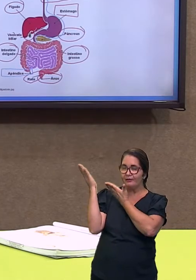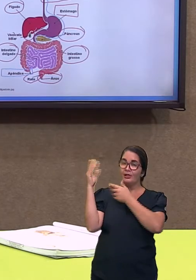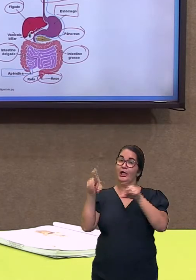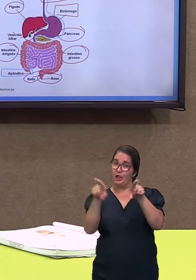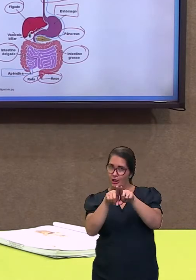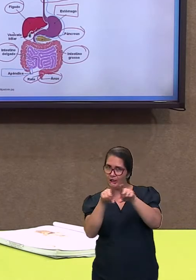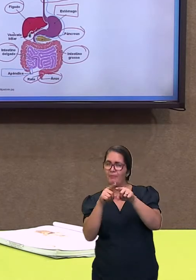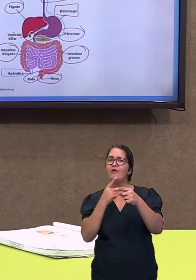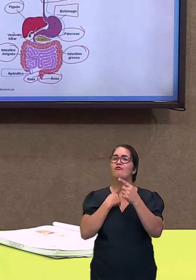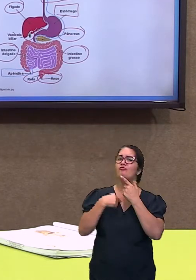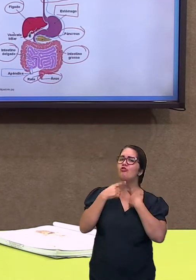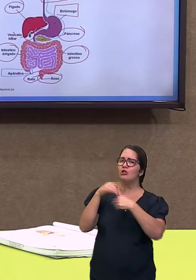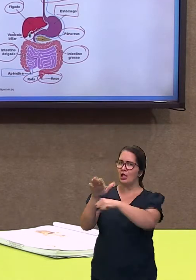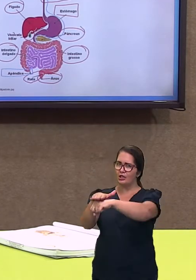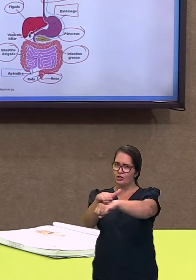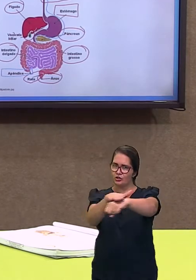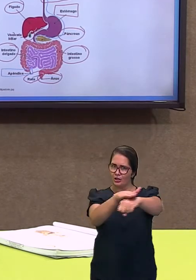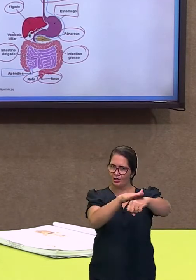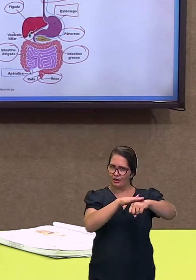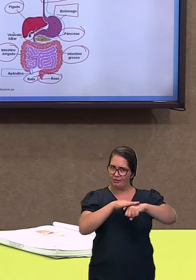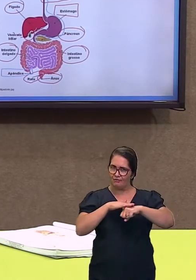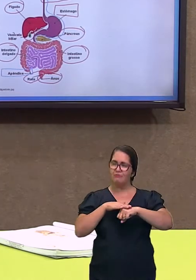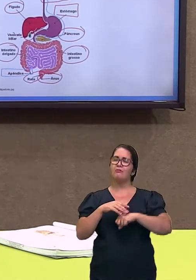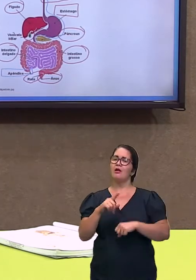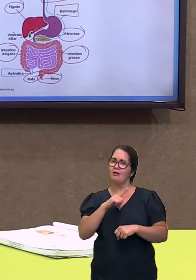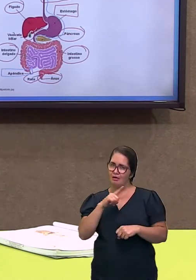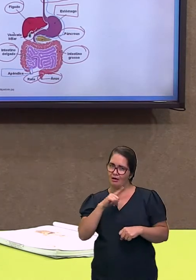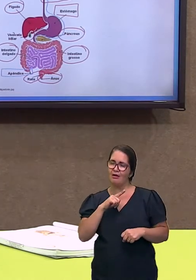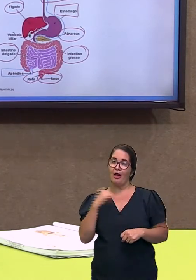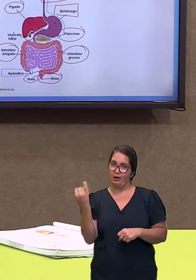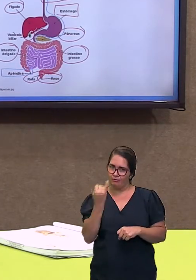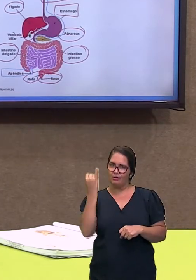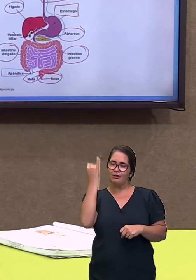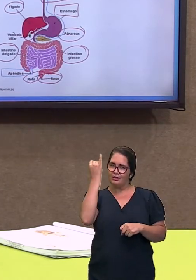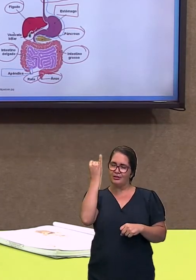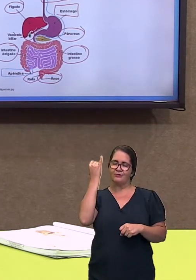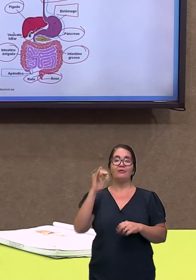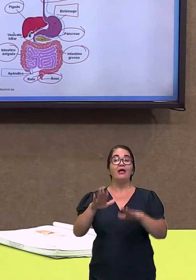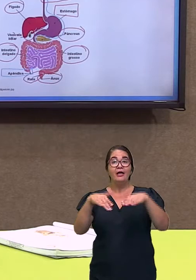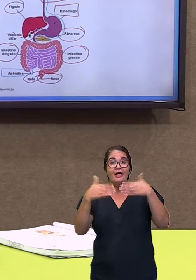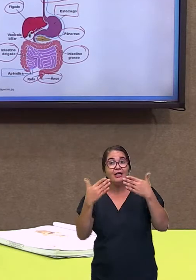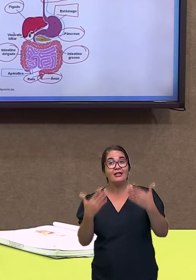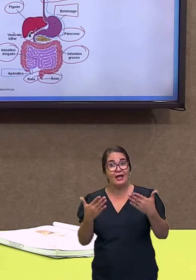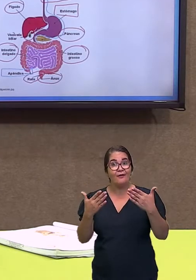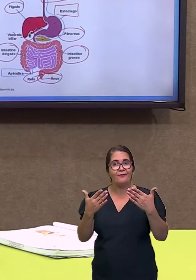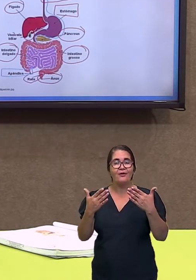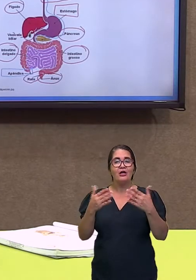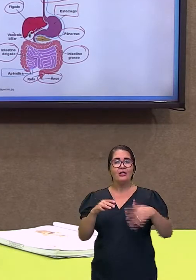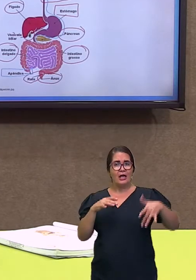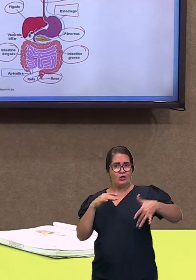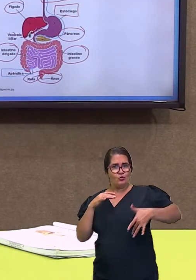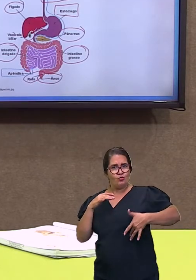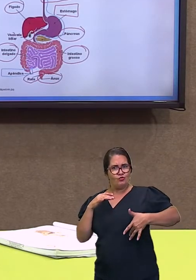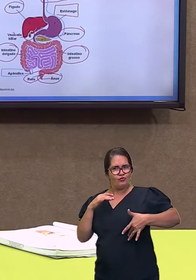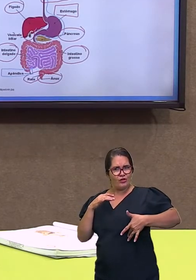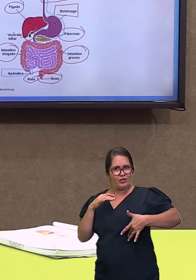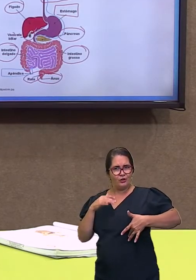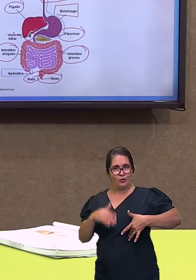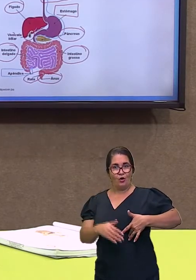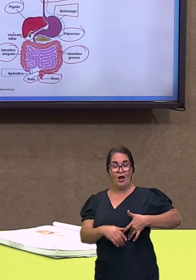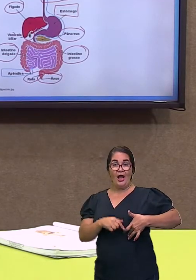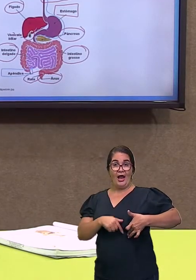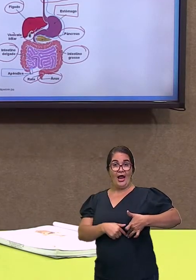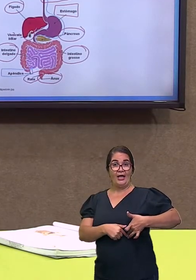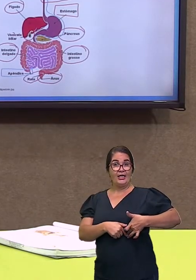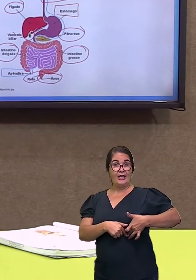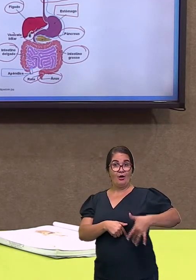que mesmo que eu falei, que eu tenho, que está ali juntinho do fígado? Não é a vesícula? A vesícula biliar, ela é